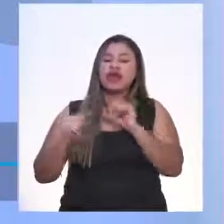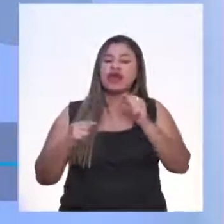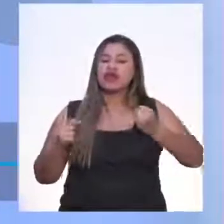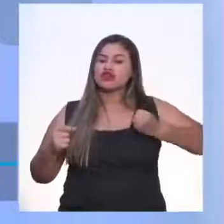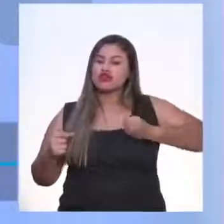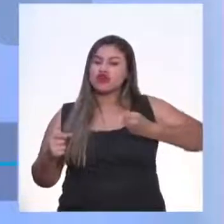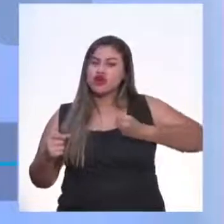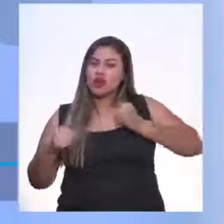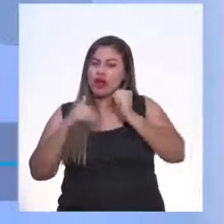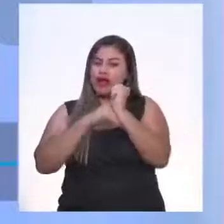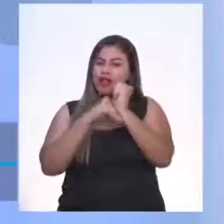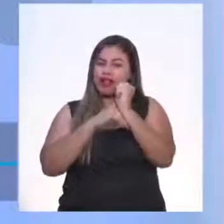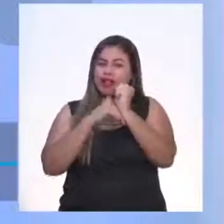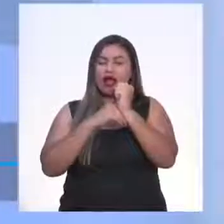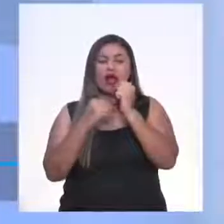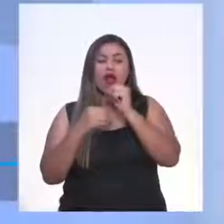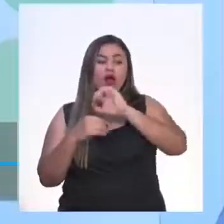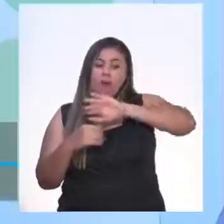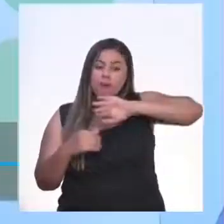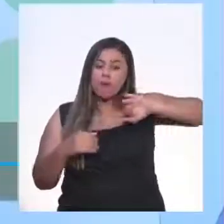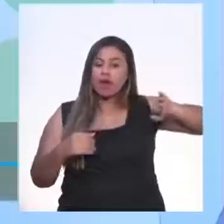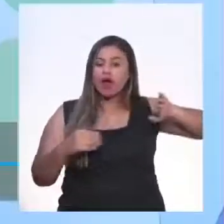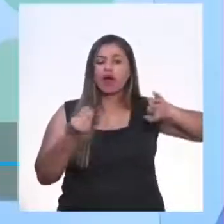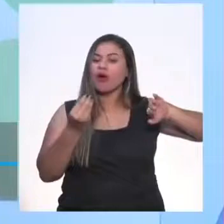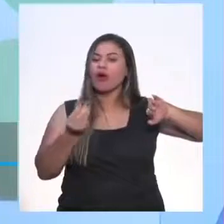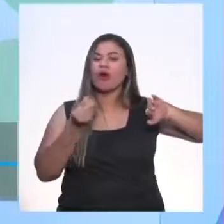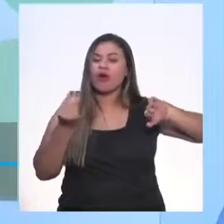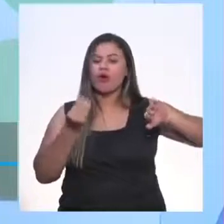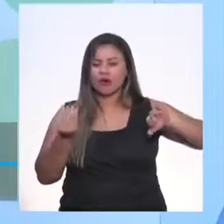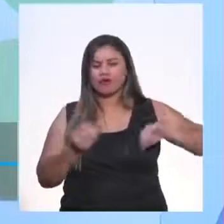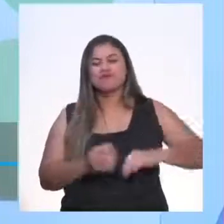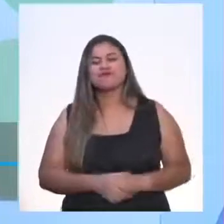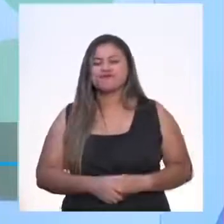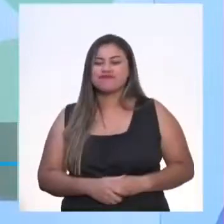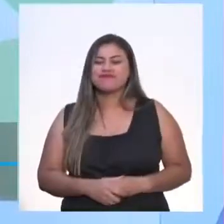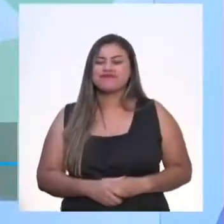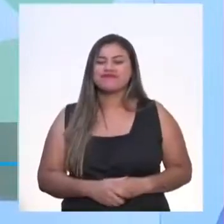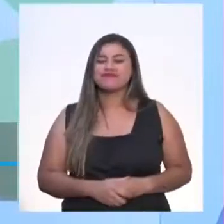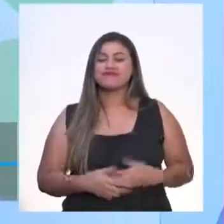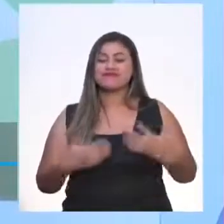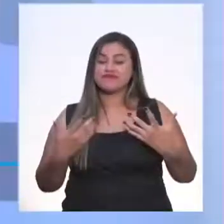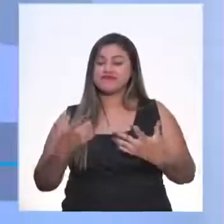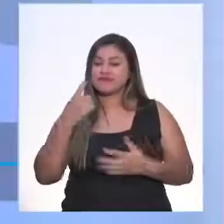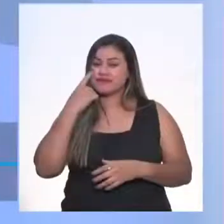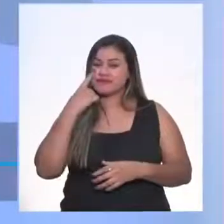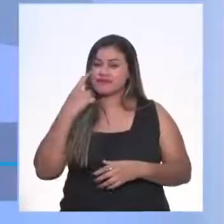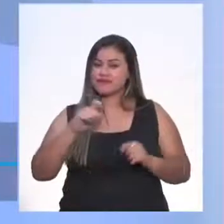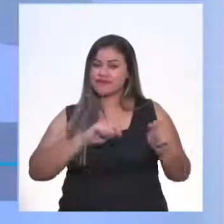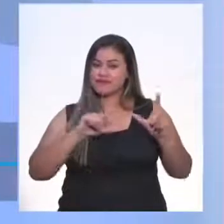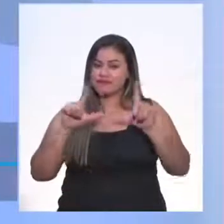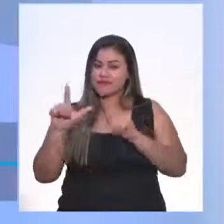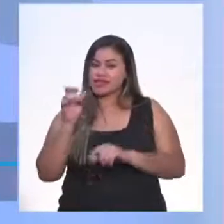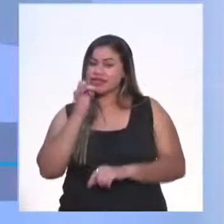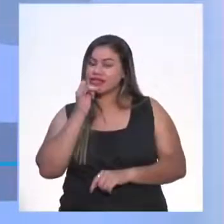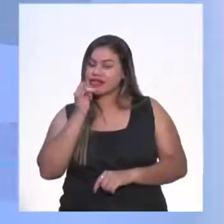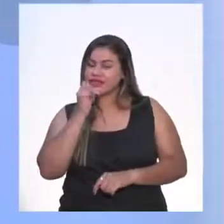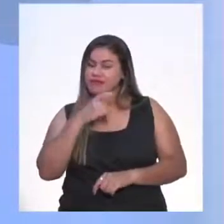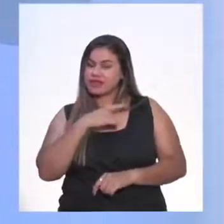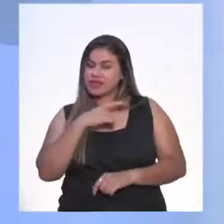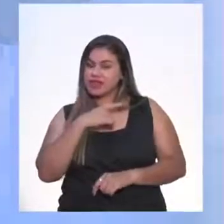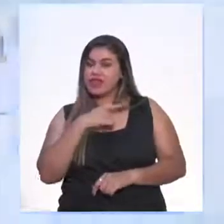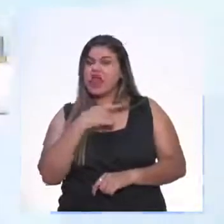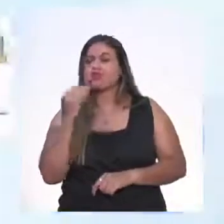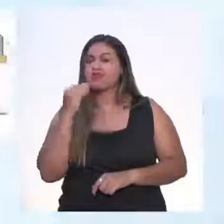tal da incógnita, né, Osmar? Sim, que é a grande questão, né? Que é a grande questão, não é isso? Então, na telinha de vocês eu vou colocar um exemplo e eu vou